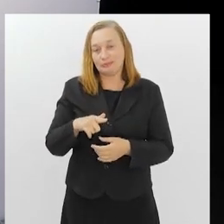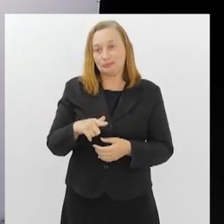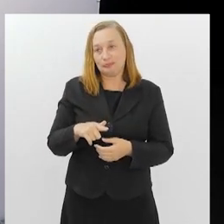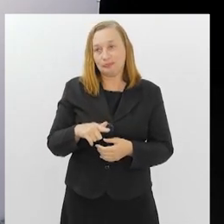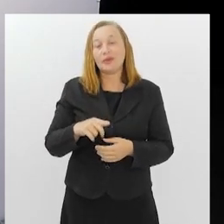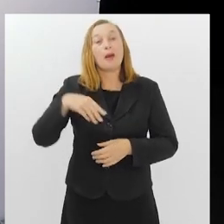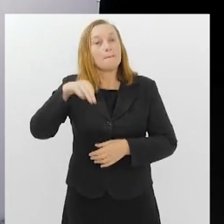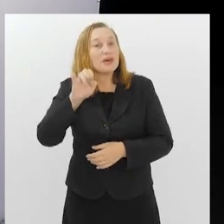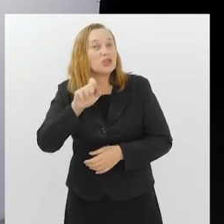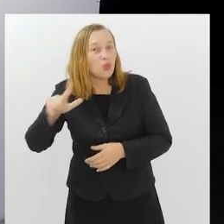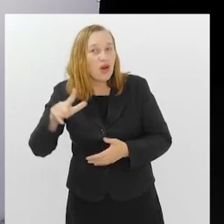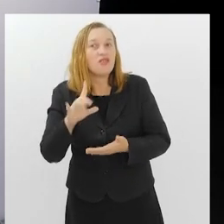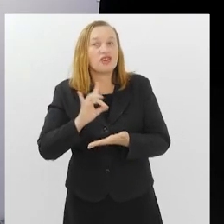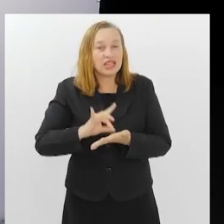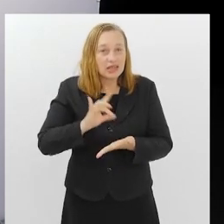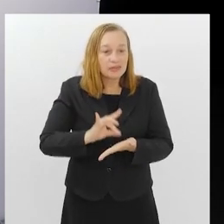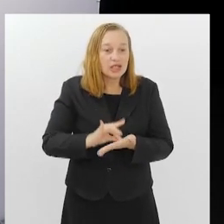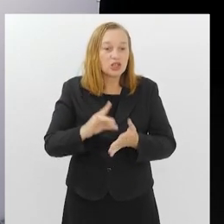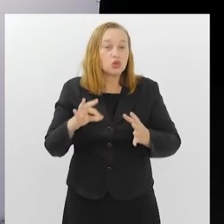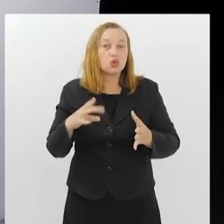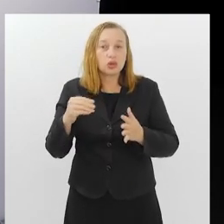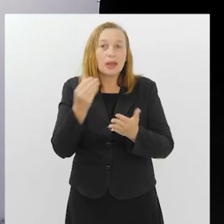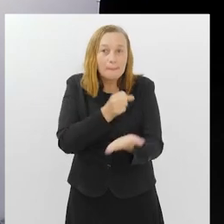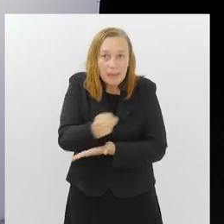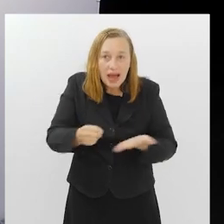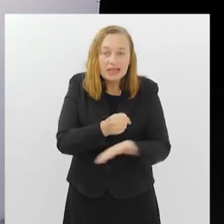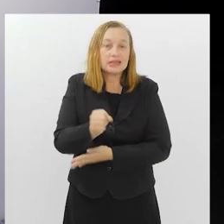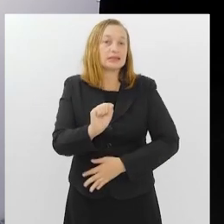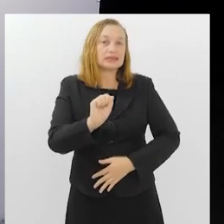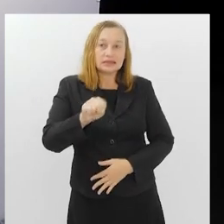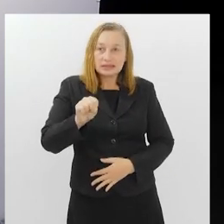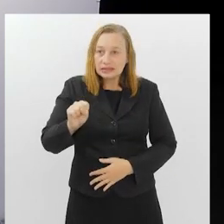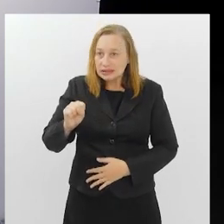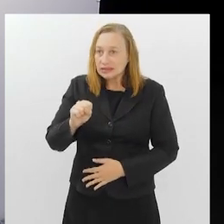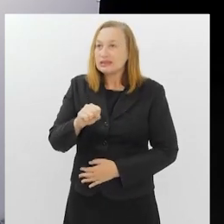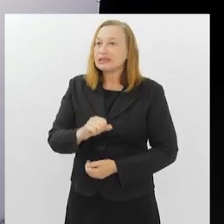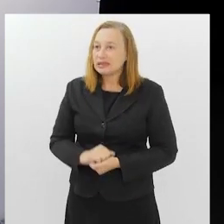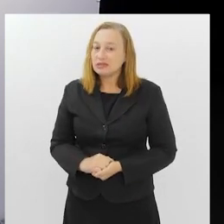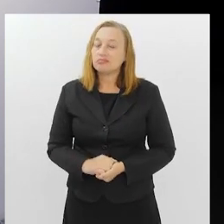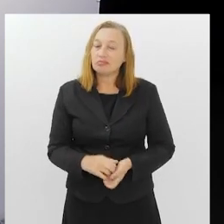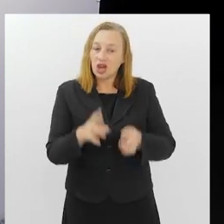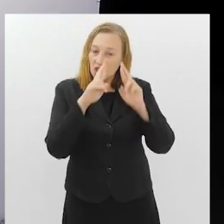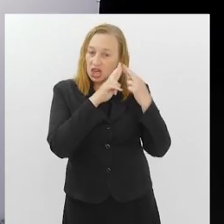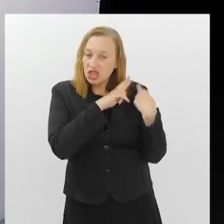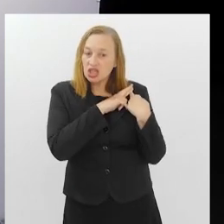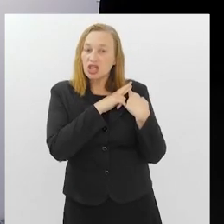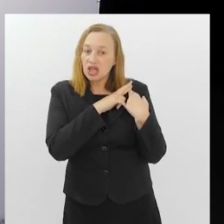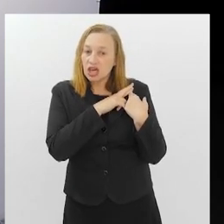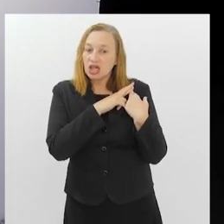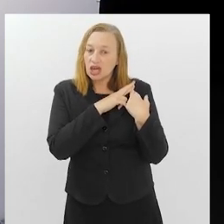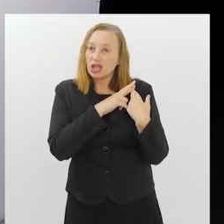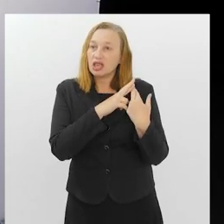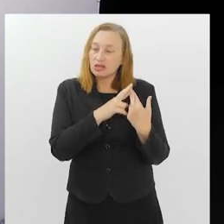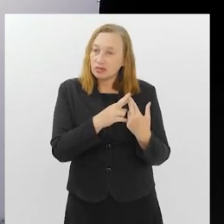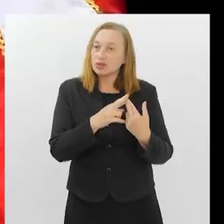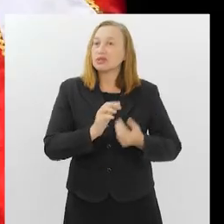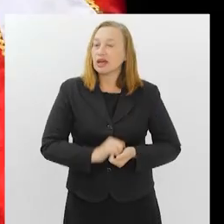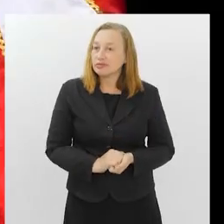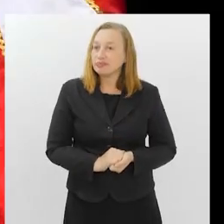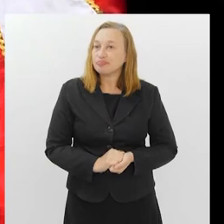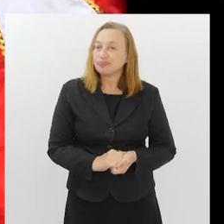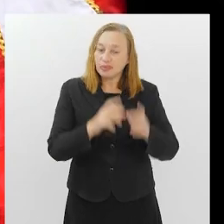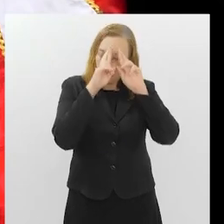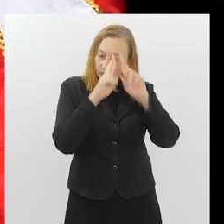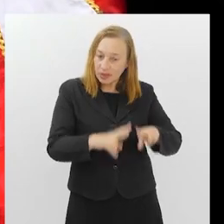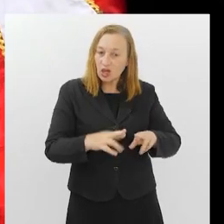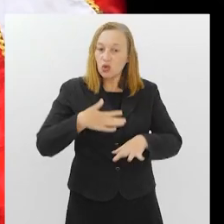aceita. E o Manuel realmente, ele passa todos os fundamentos, né? Sim, o projeto Manuel é muito bom. O Manuel tem que ser muito respeitado, né, pelo mundo do samba. Né?